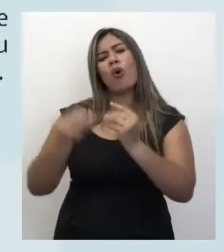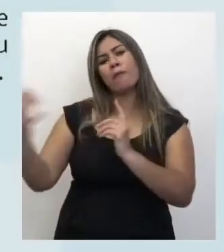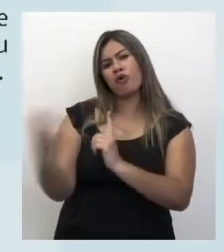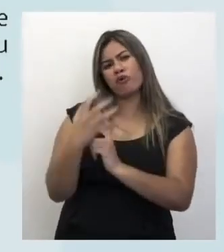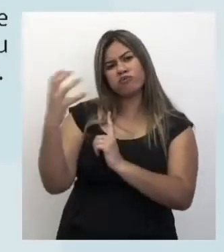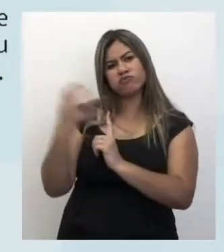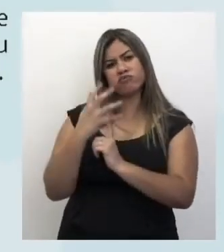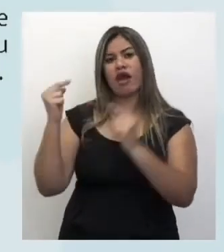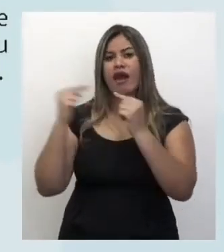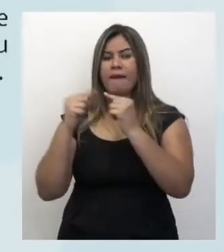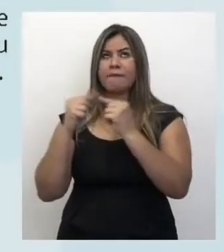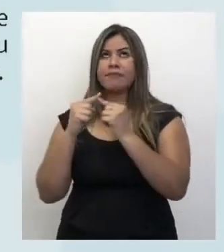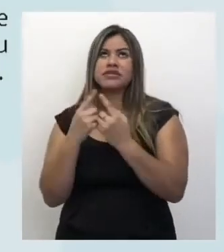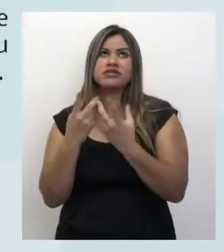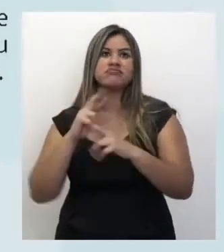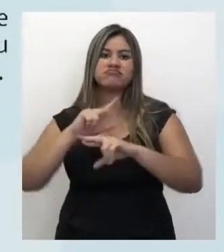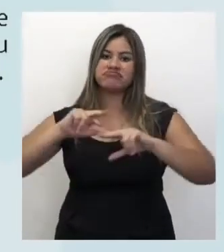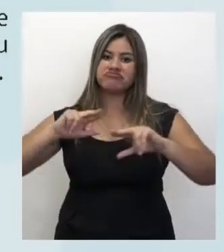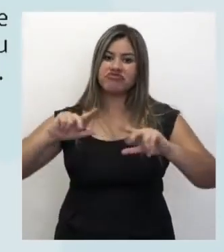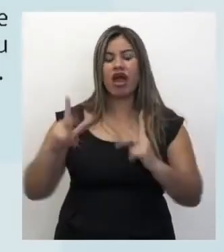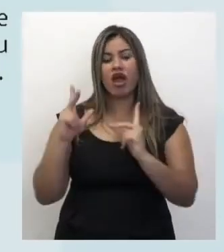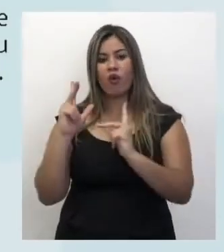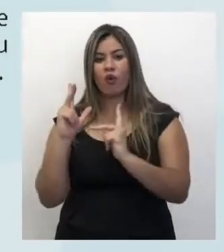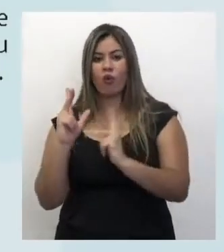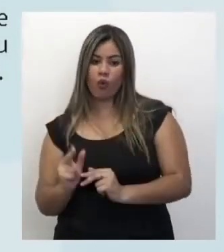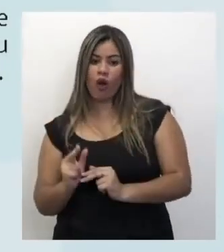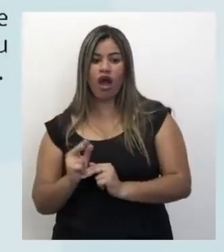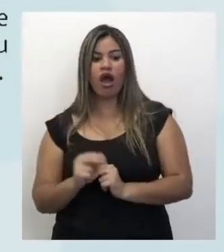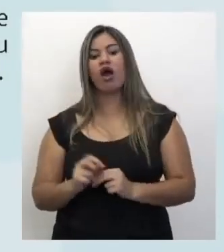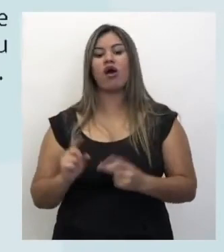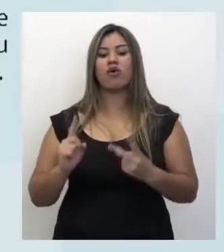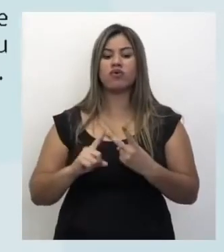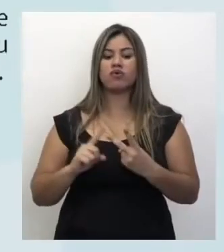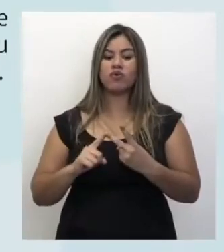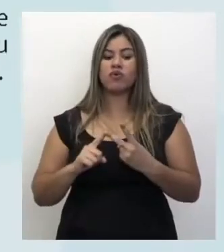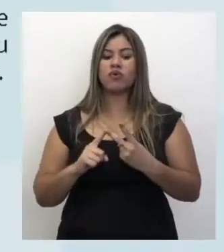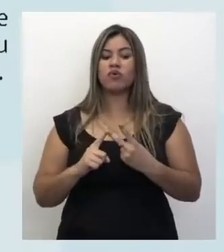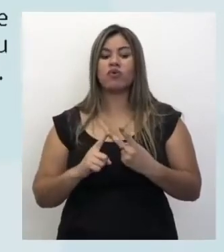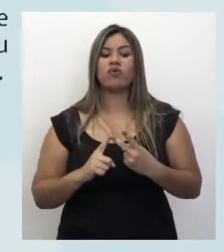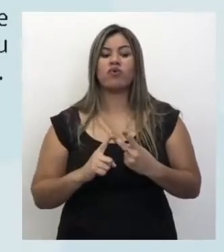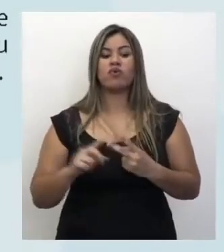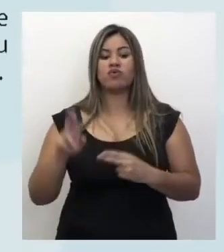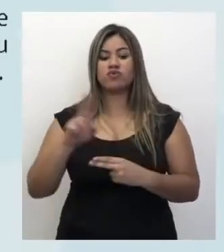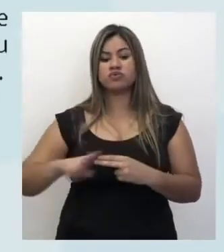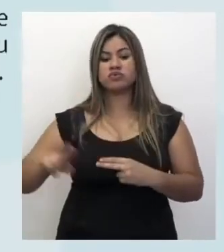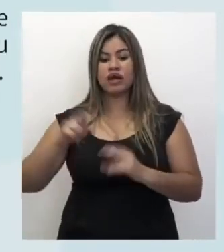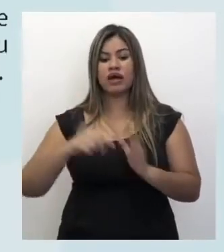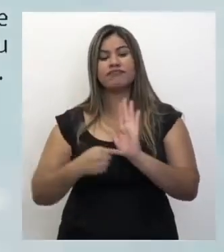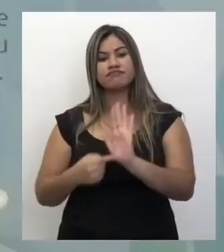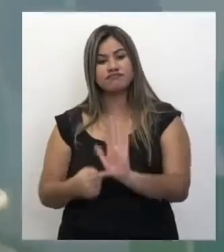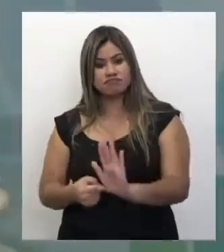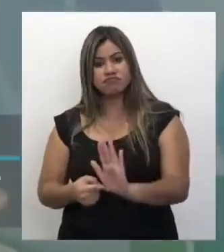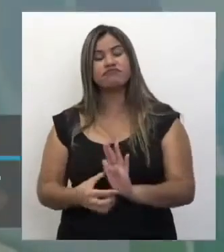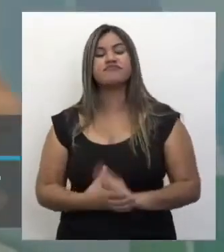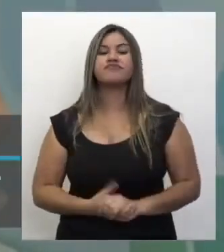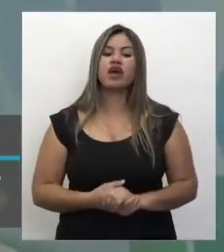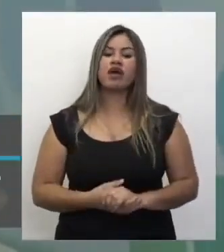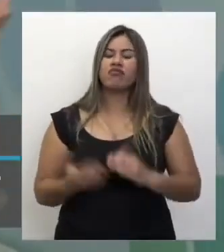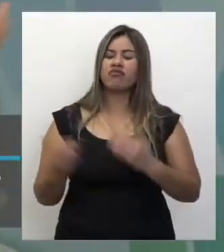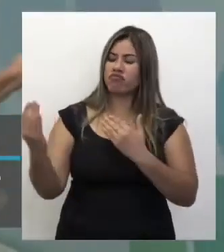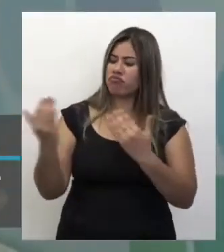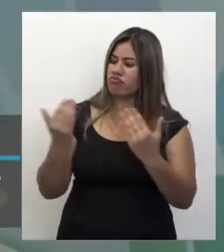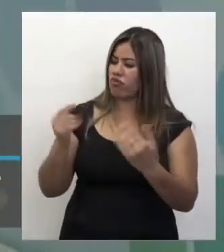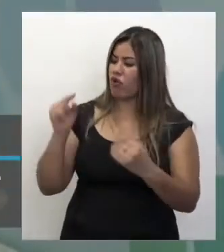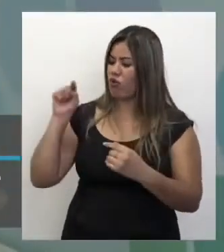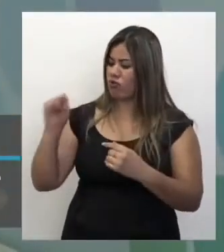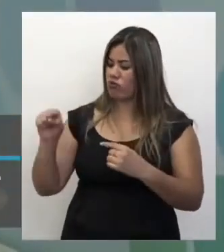com base em fatores de semelhança evidenciados nas apresentações utilizadas. Você vai comparando mesmo, ó,